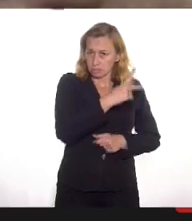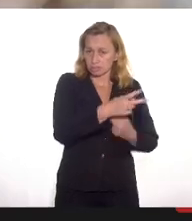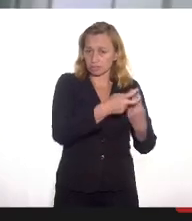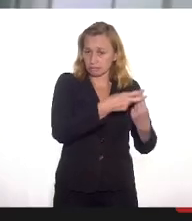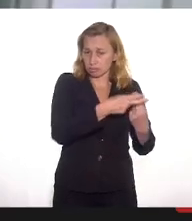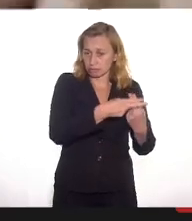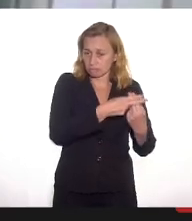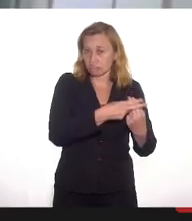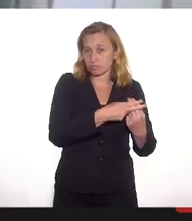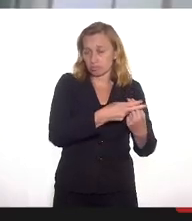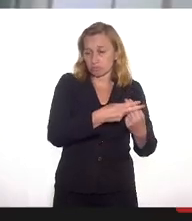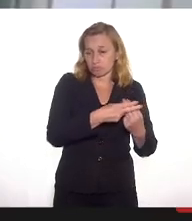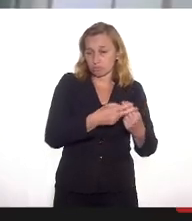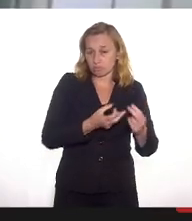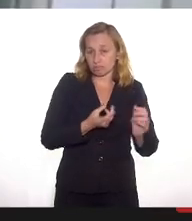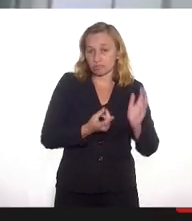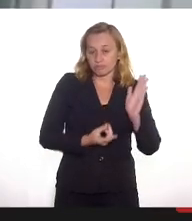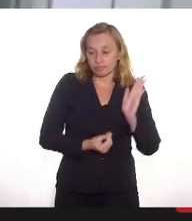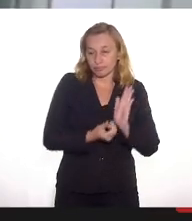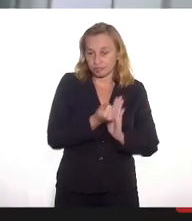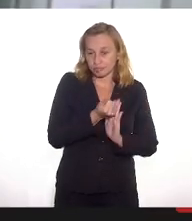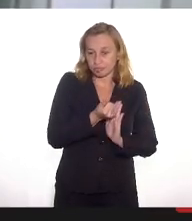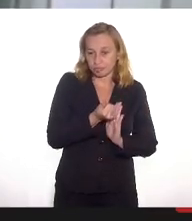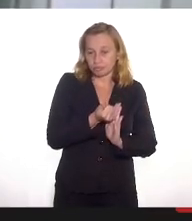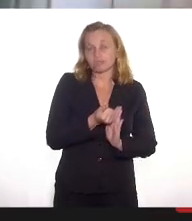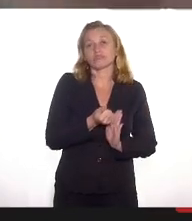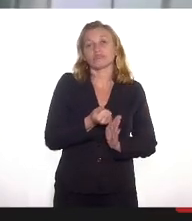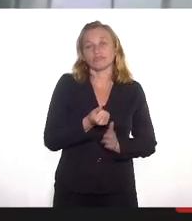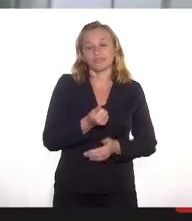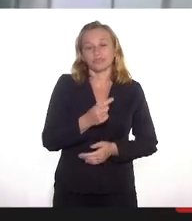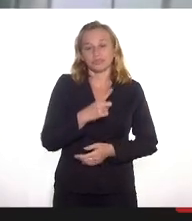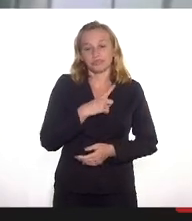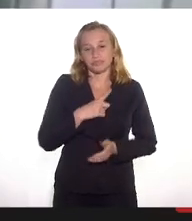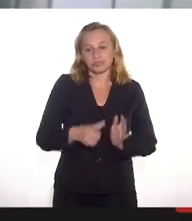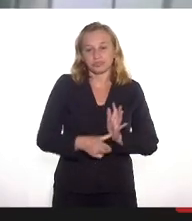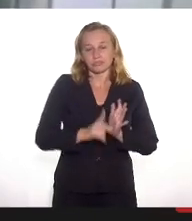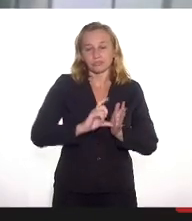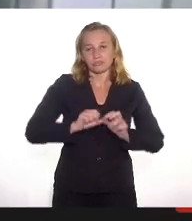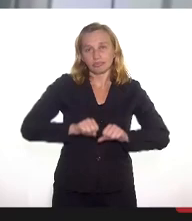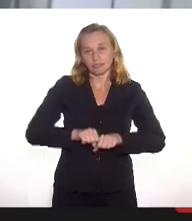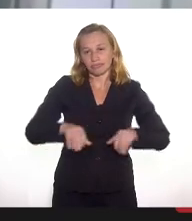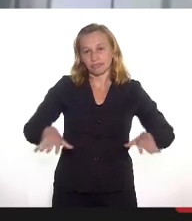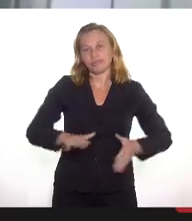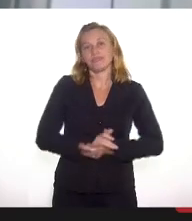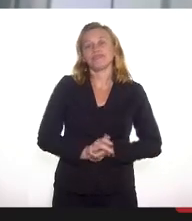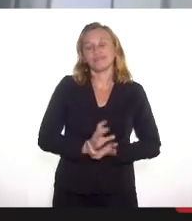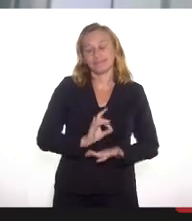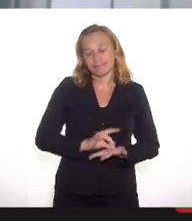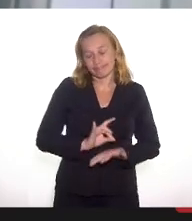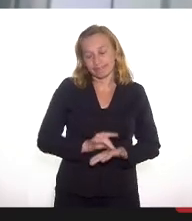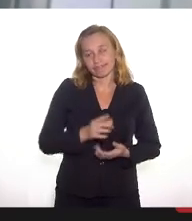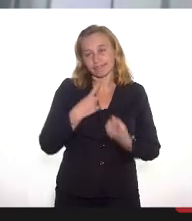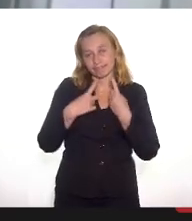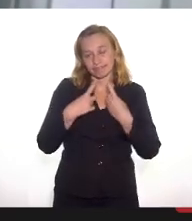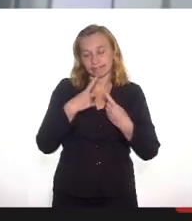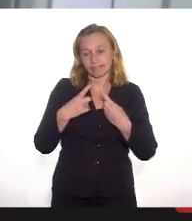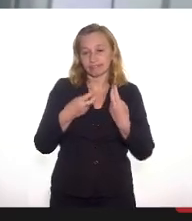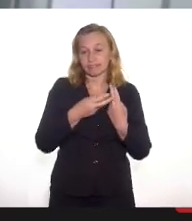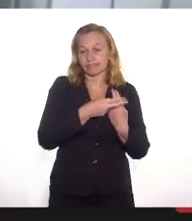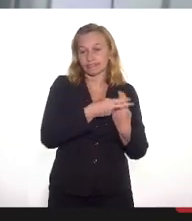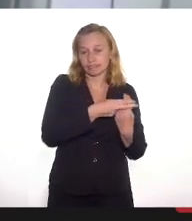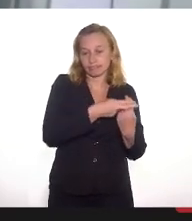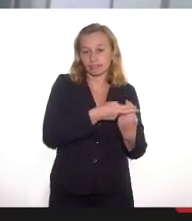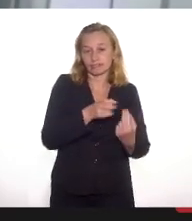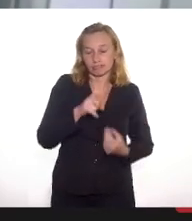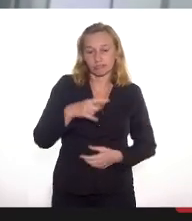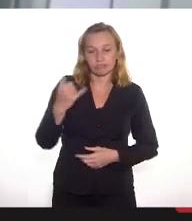função do subfinanciamento aquele está submetido bem antes da e a verdade que a gente tem que discutir relação ao SUS